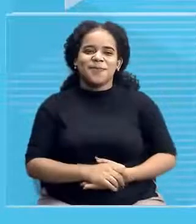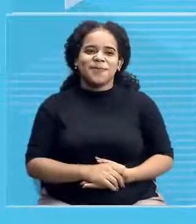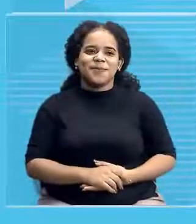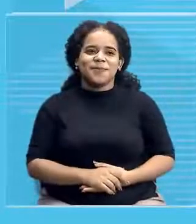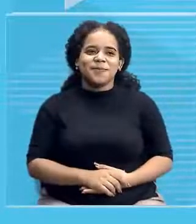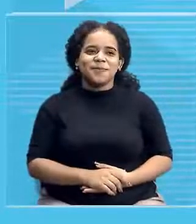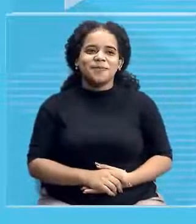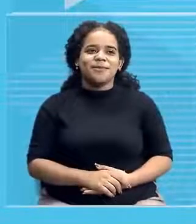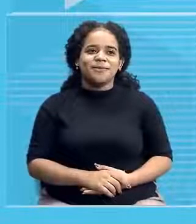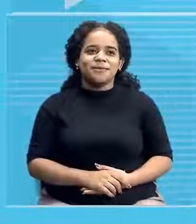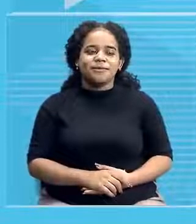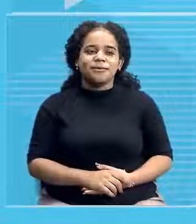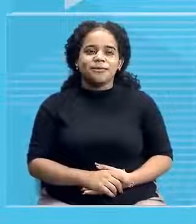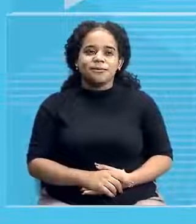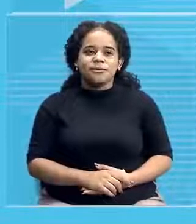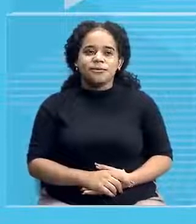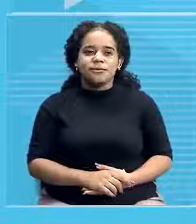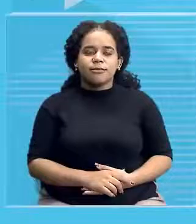Certo?